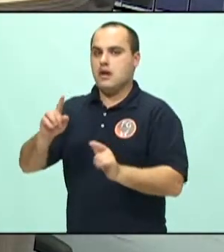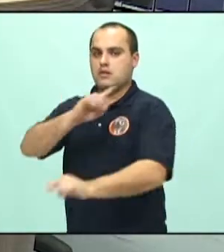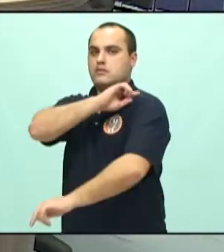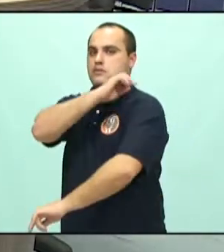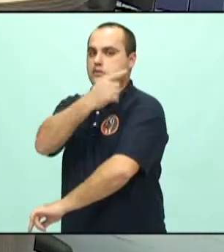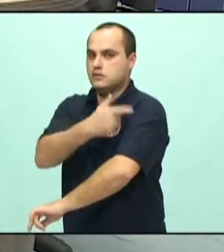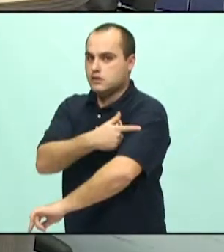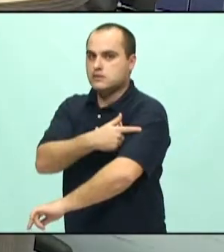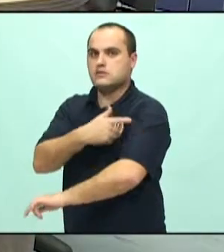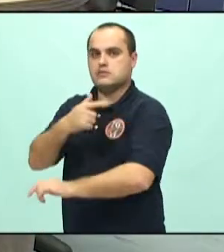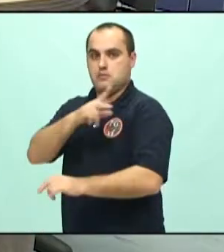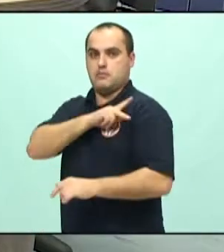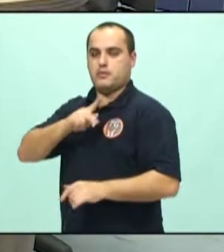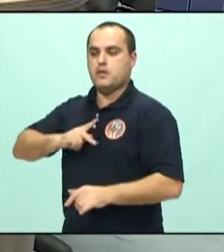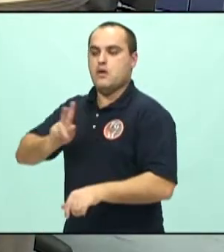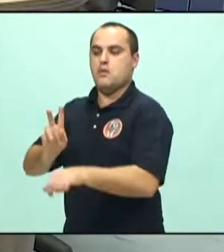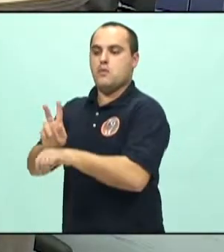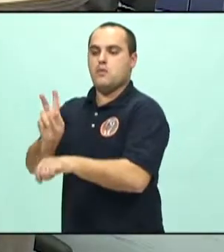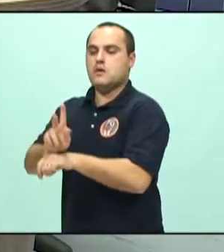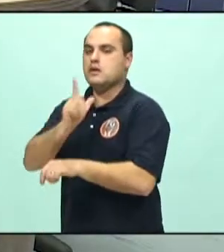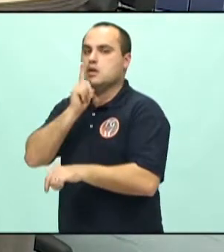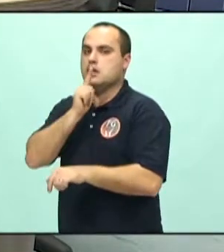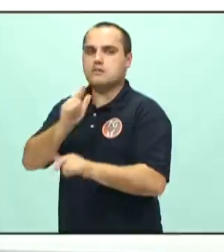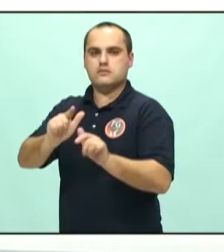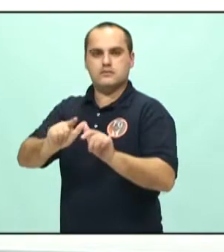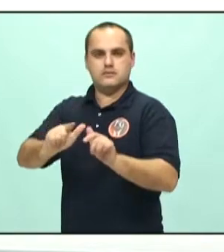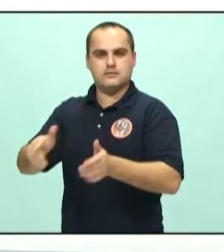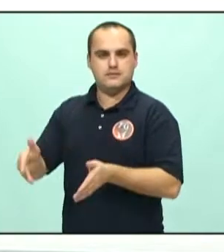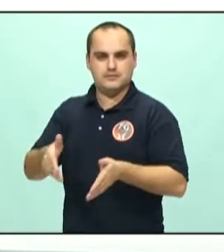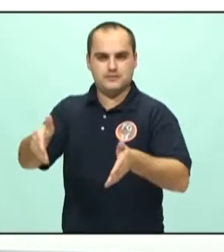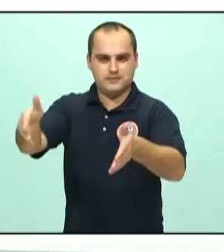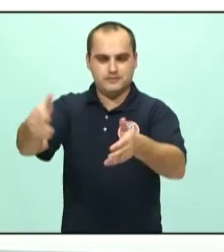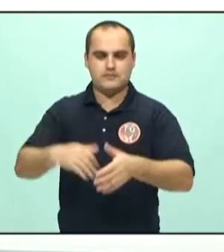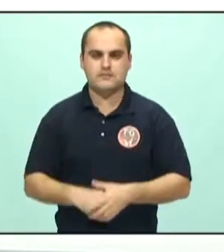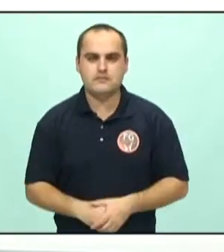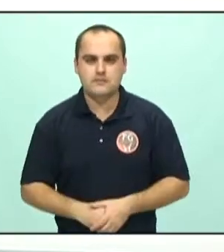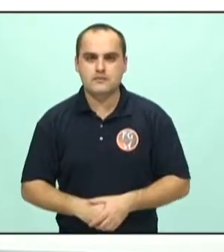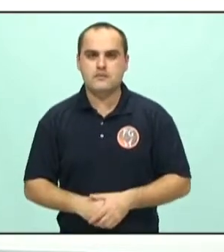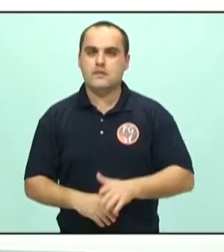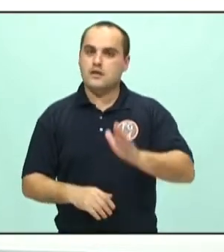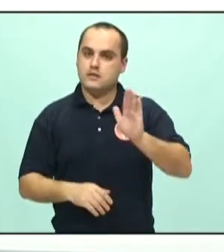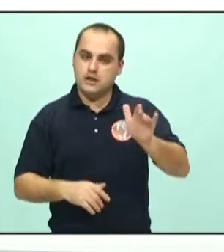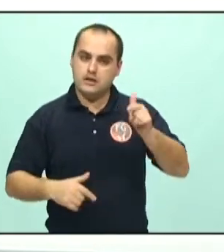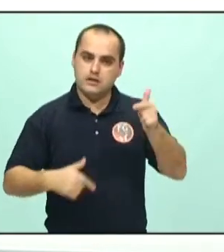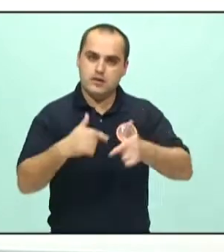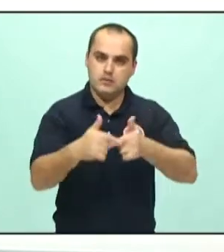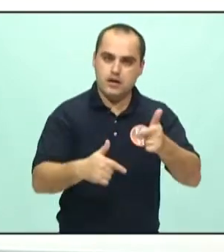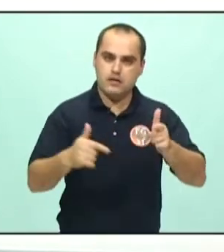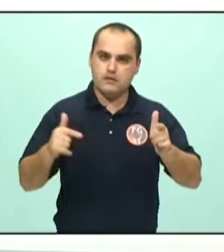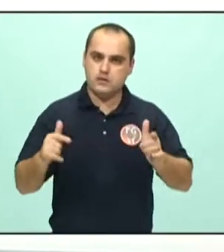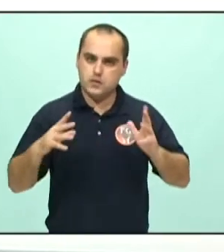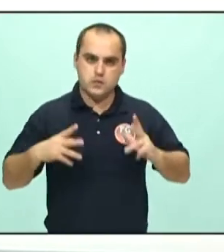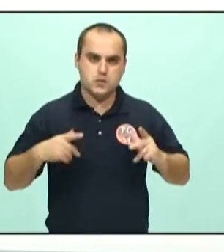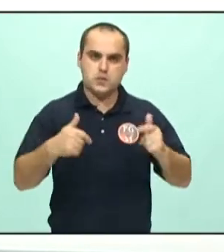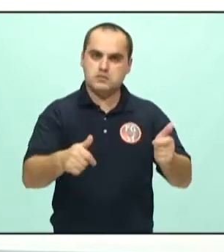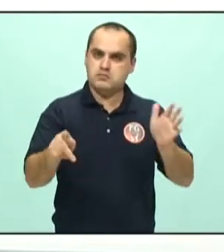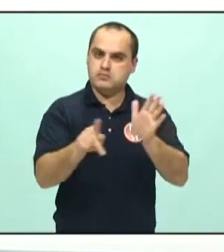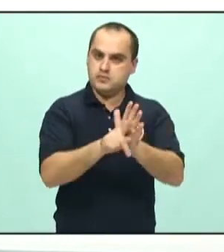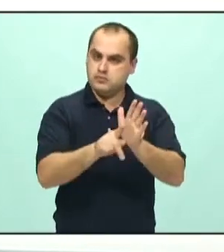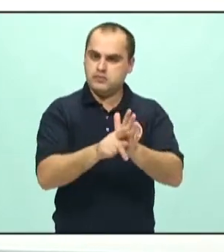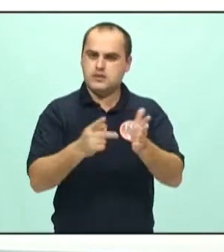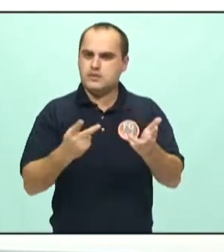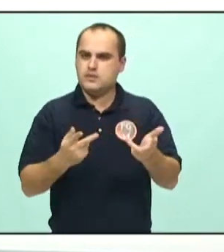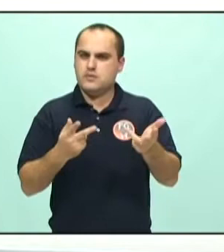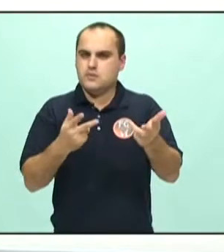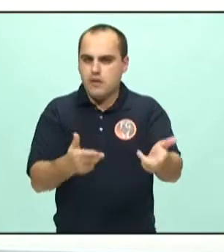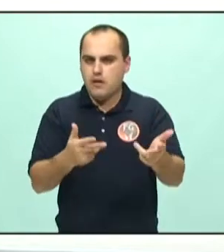autoridade portuária continua cuidando do rio, com a dragagem, com a manutenção, com os acessos e as operações realizadas pela iniciativa privada, um modelo muito parecido